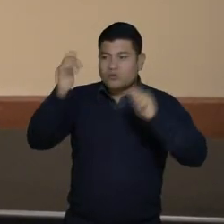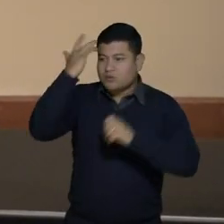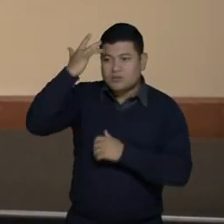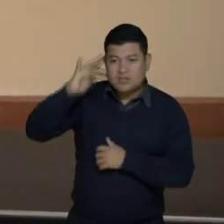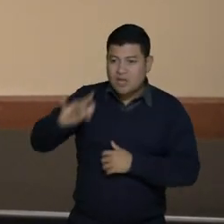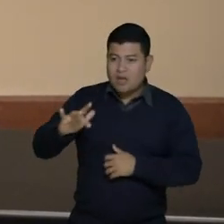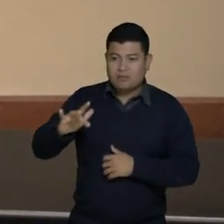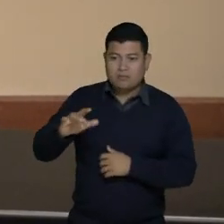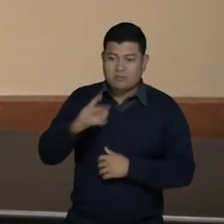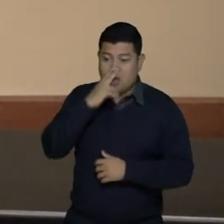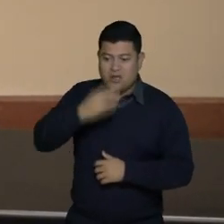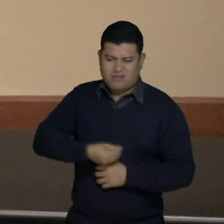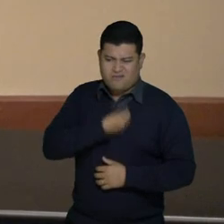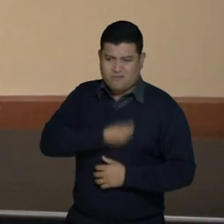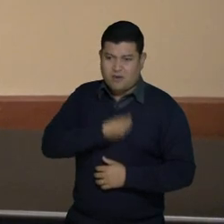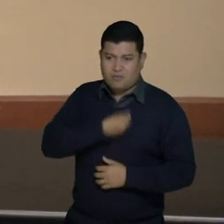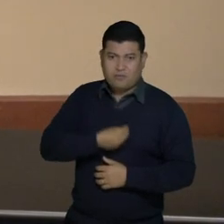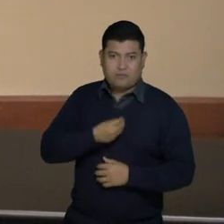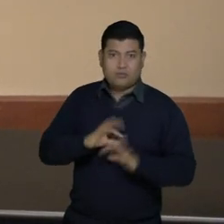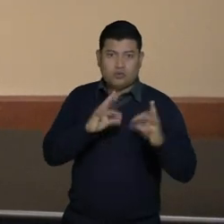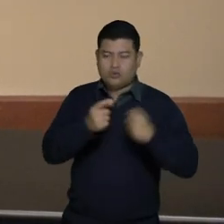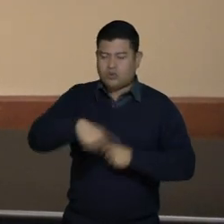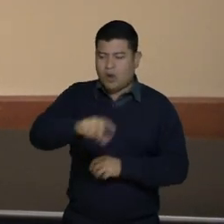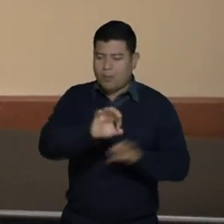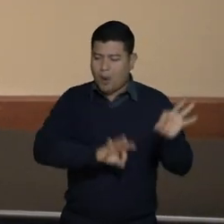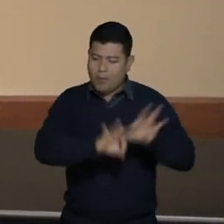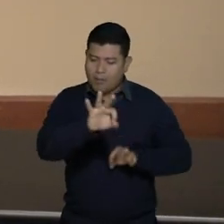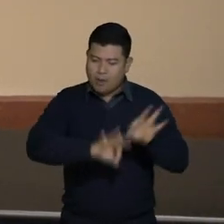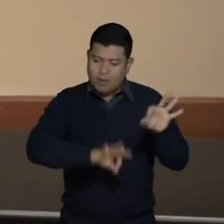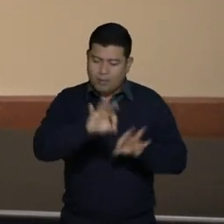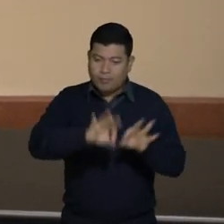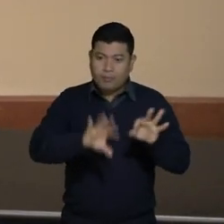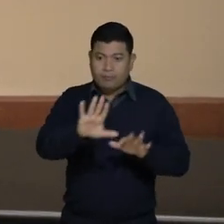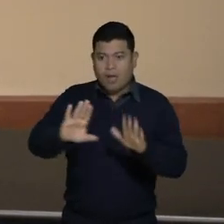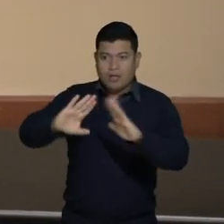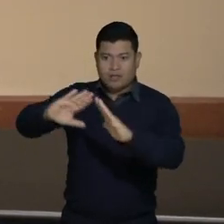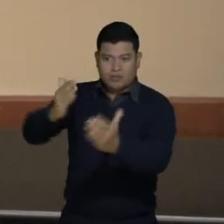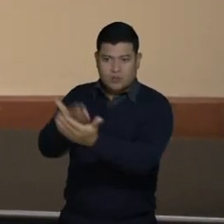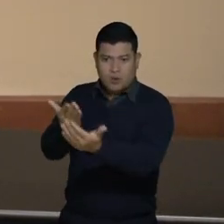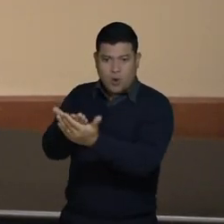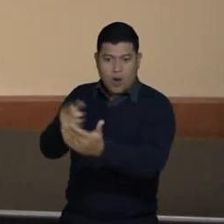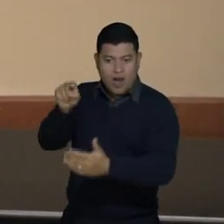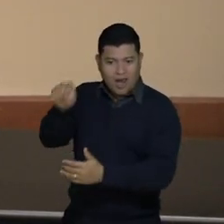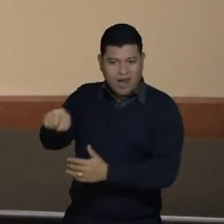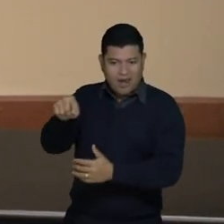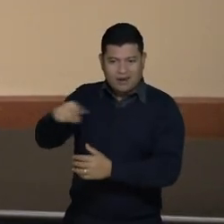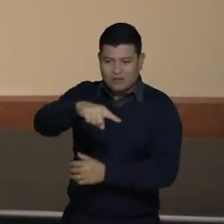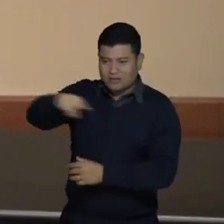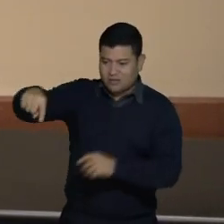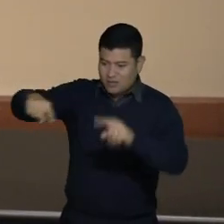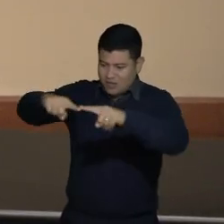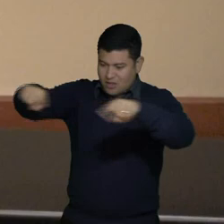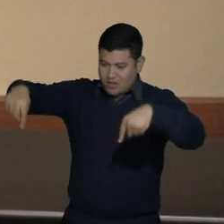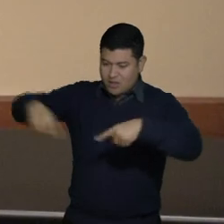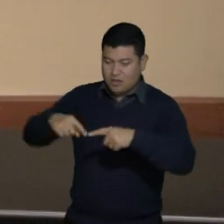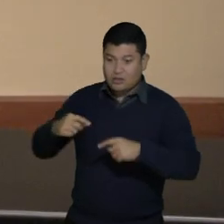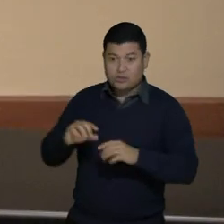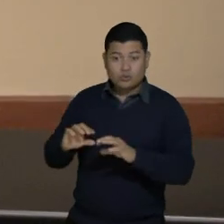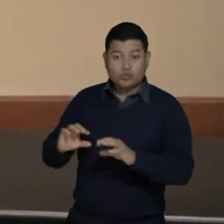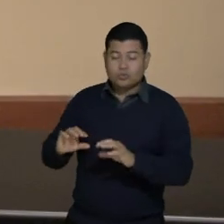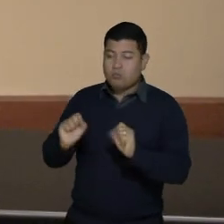planeja planeja planeja mas quando a gente tá lá dentro na sala de aula Tudo pode